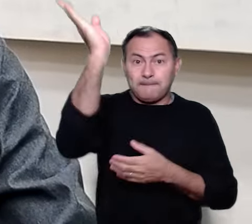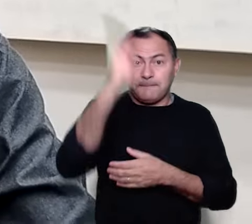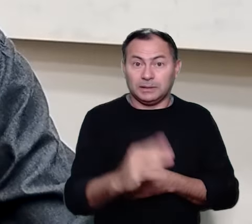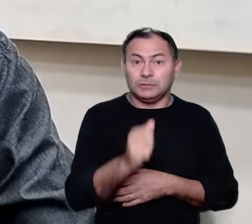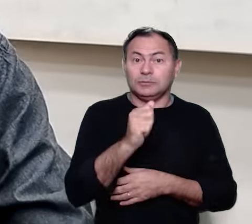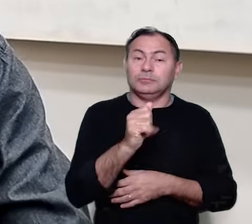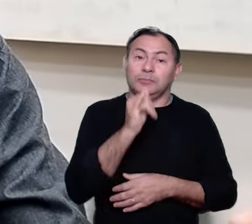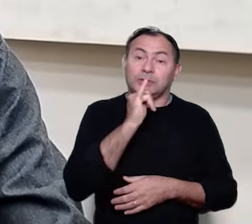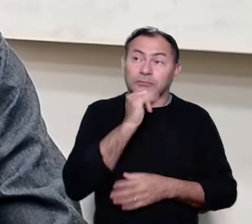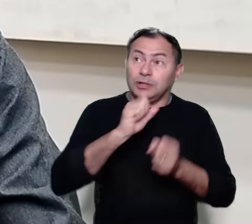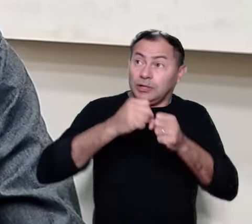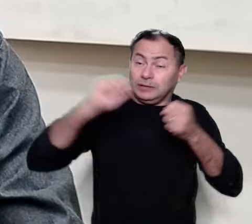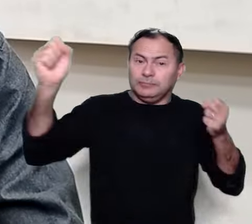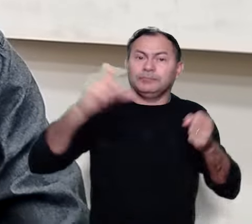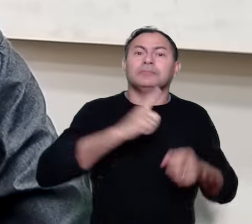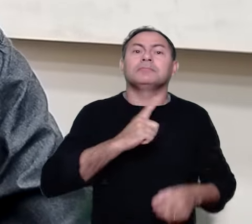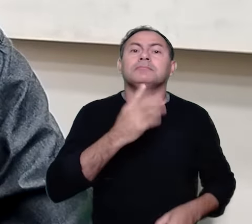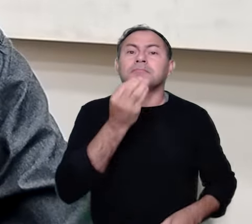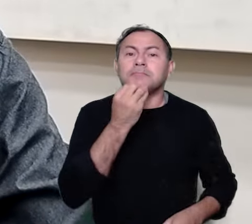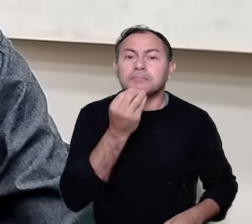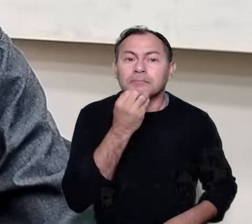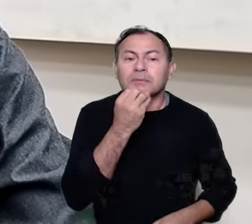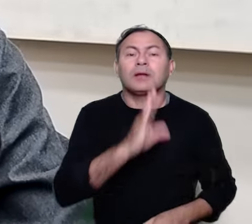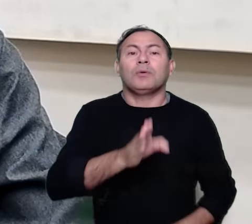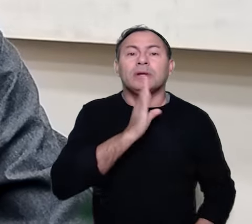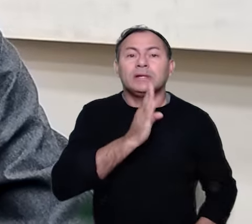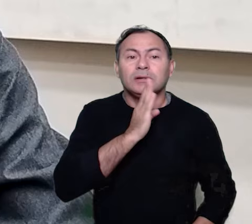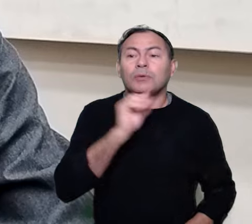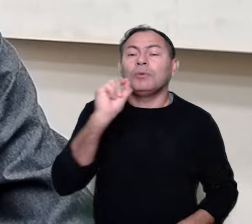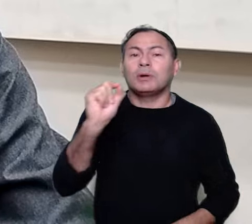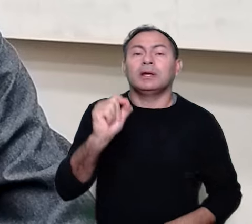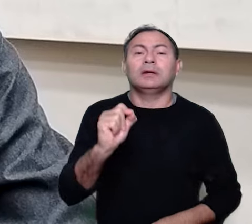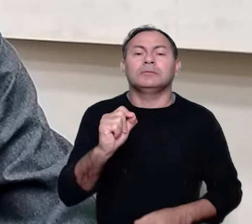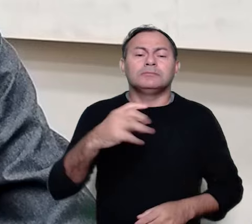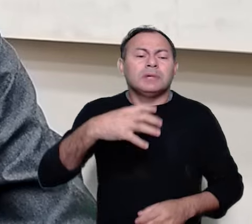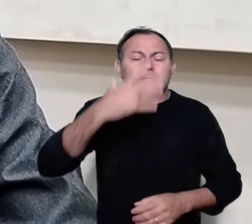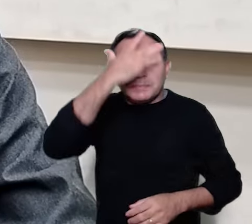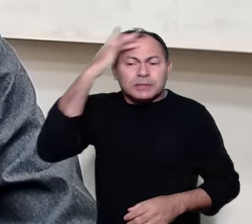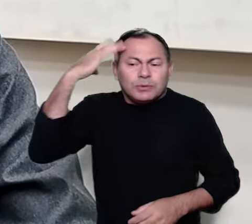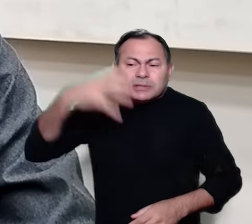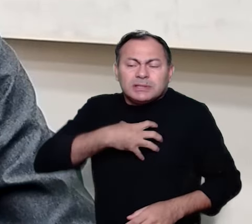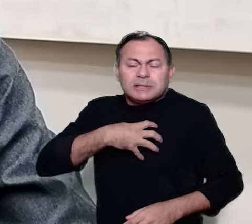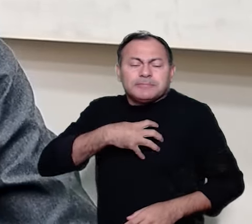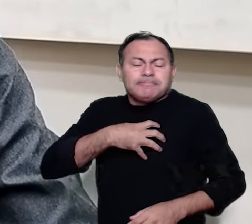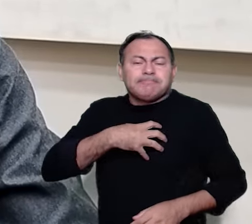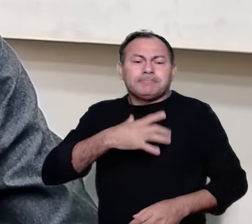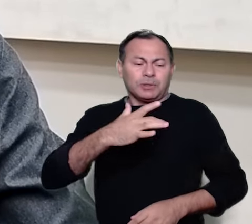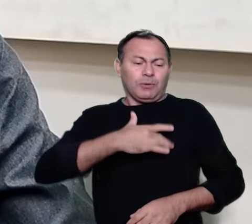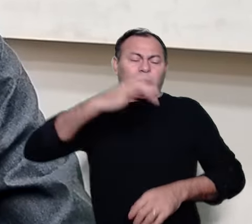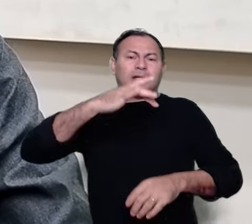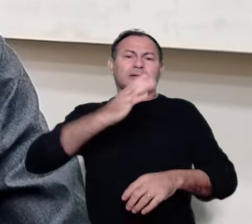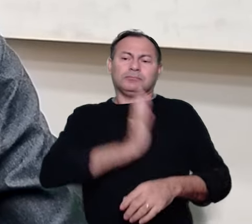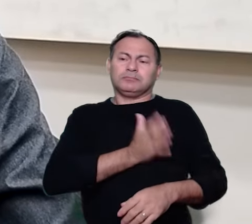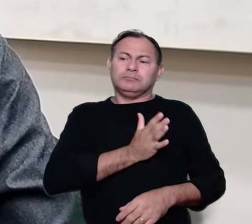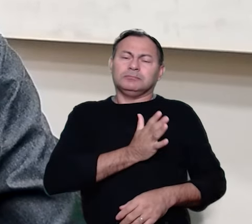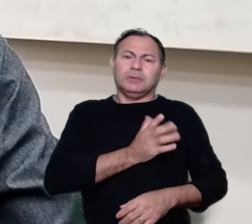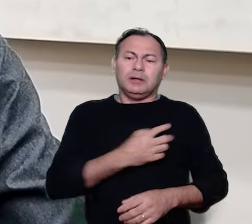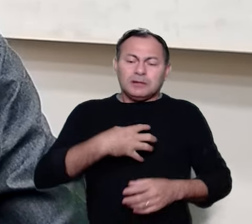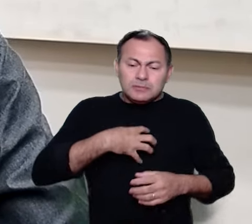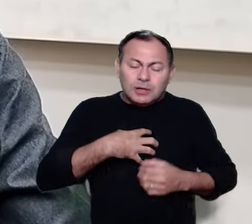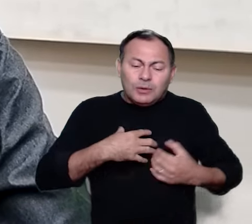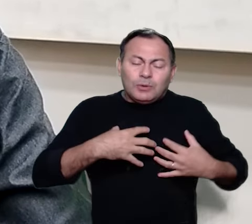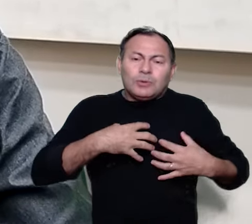pensando em uma realidade do Brasil, por exemplo, temos a oportunidade de conhecer aquilo que toca o coração das